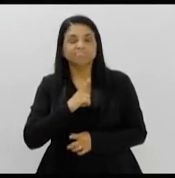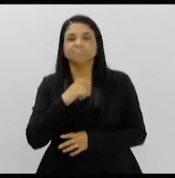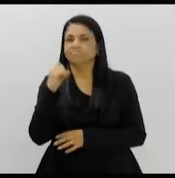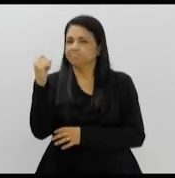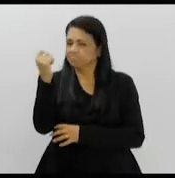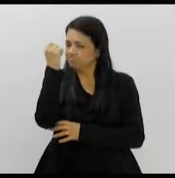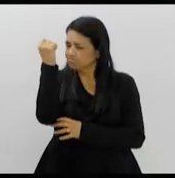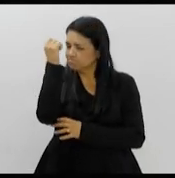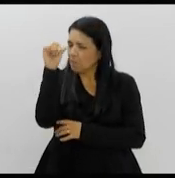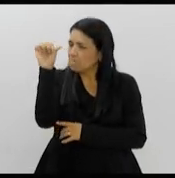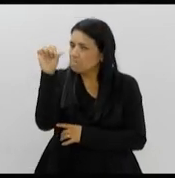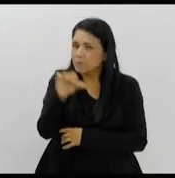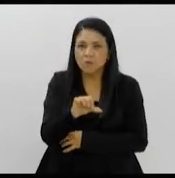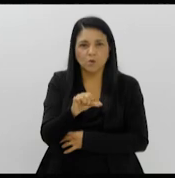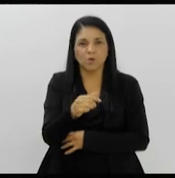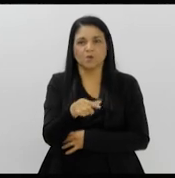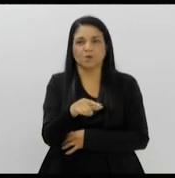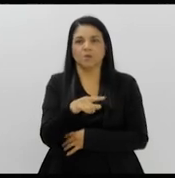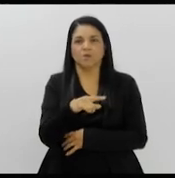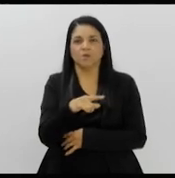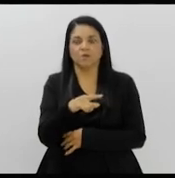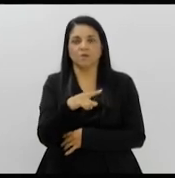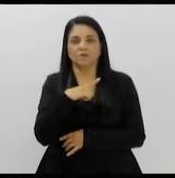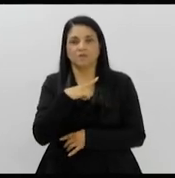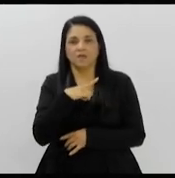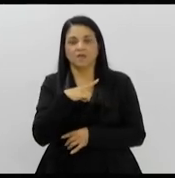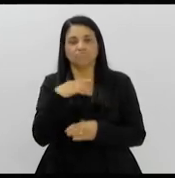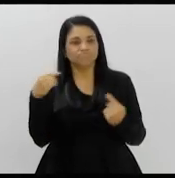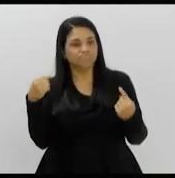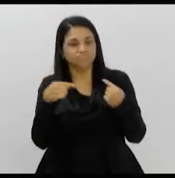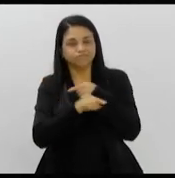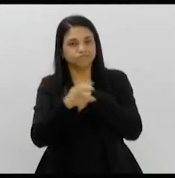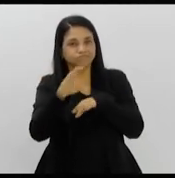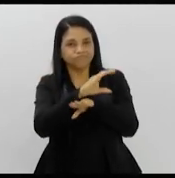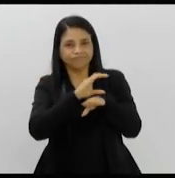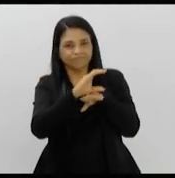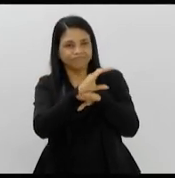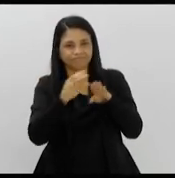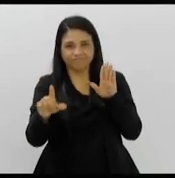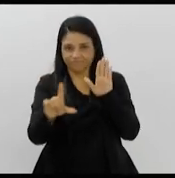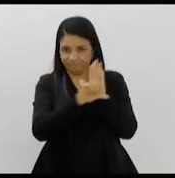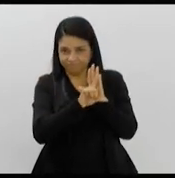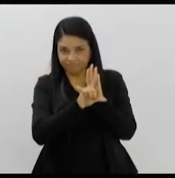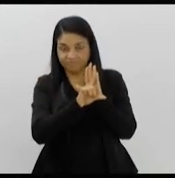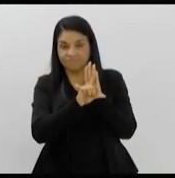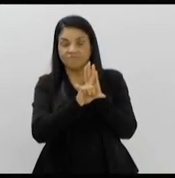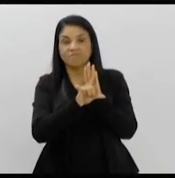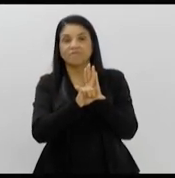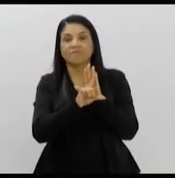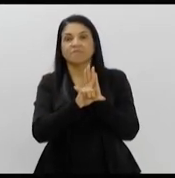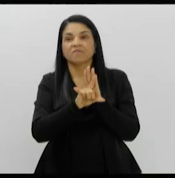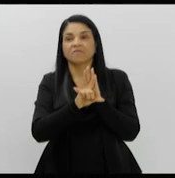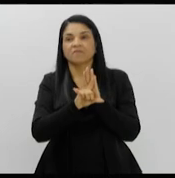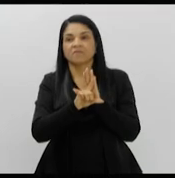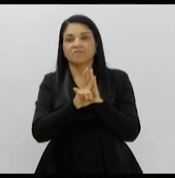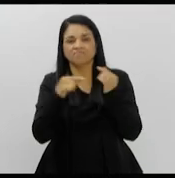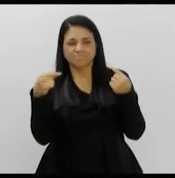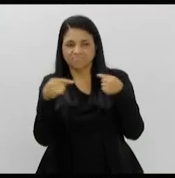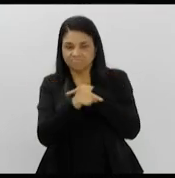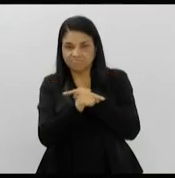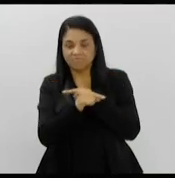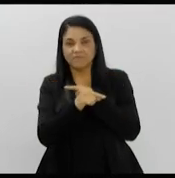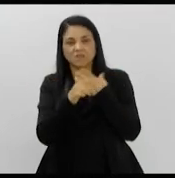senhora Presidente além das inconstitucionalidades e legalidades que estão bem